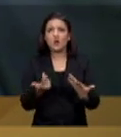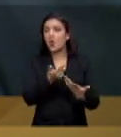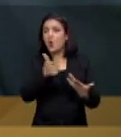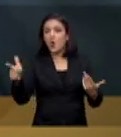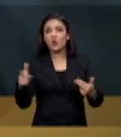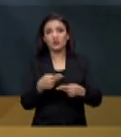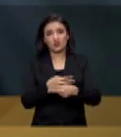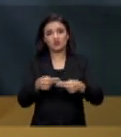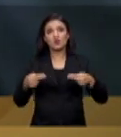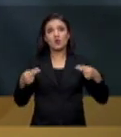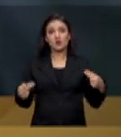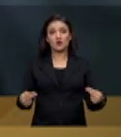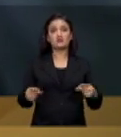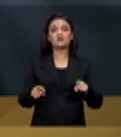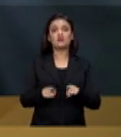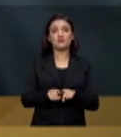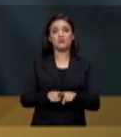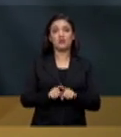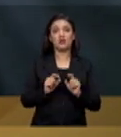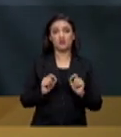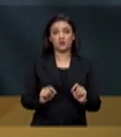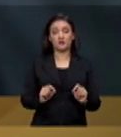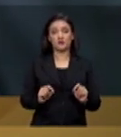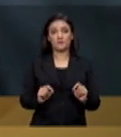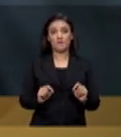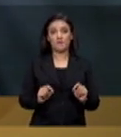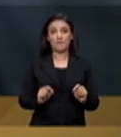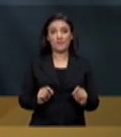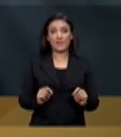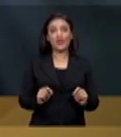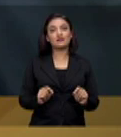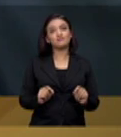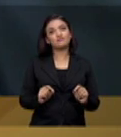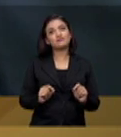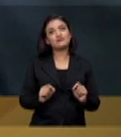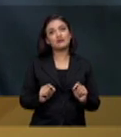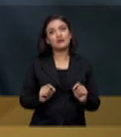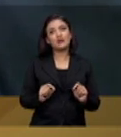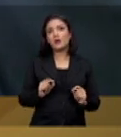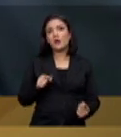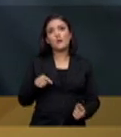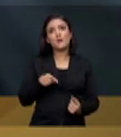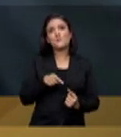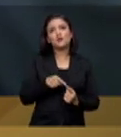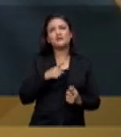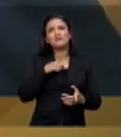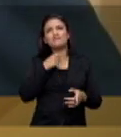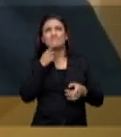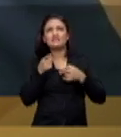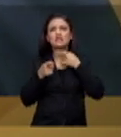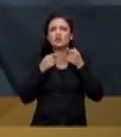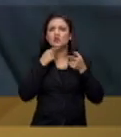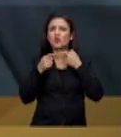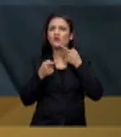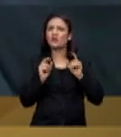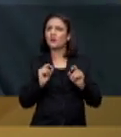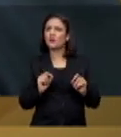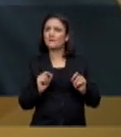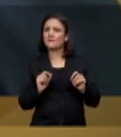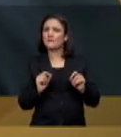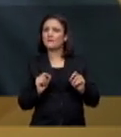tornam legítima a existência de uma dúvida razoável em pauta, sobre qual seria, mandado de se segurança,